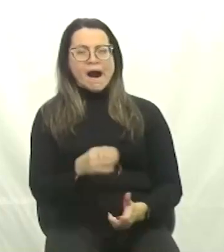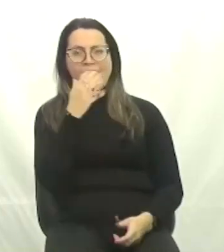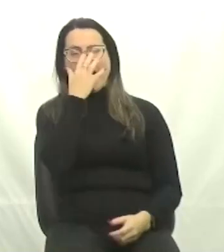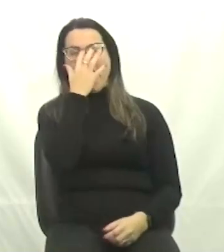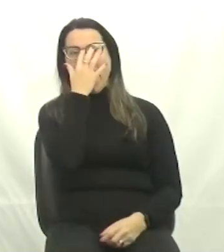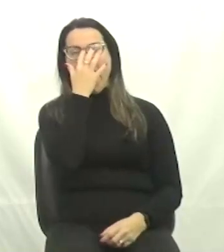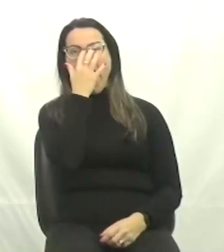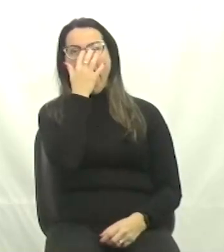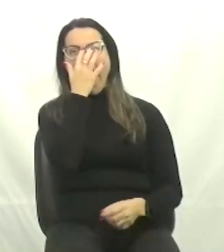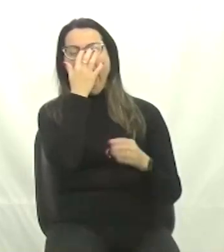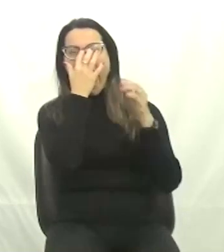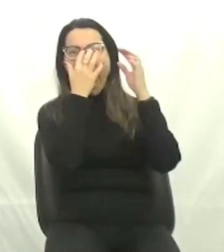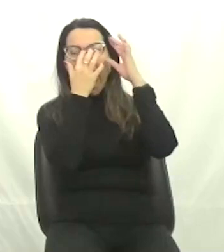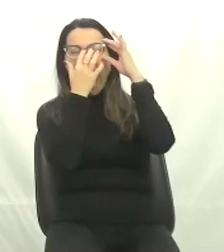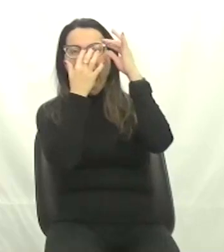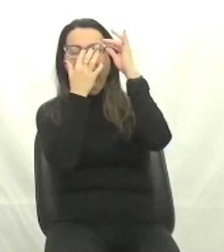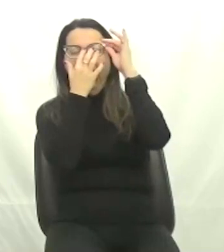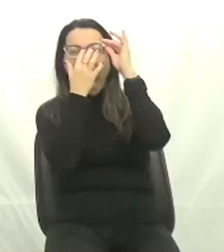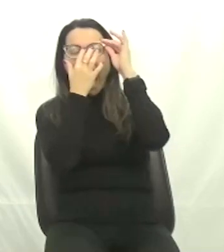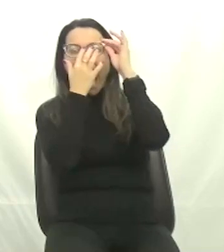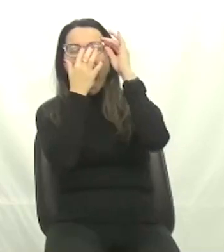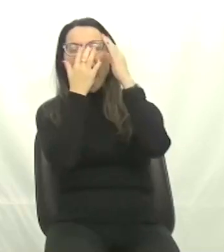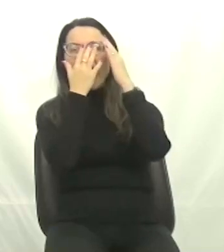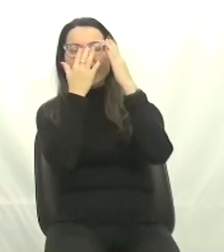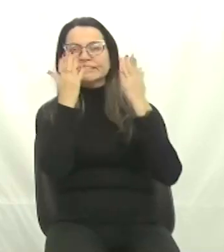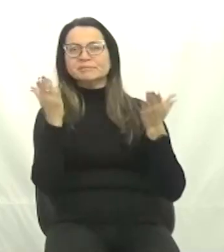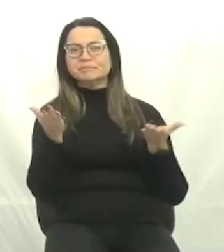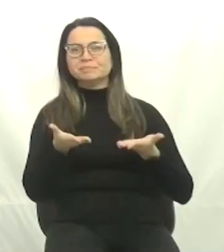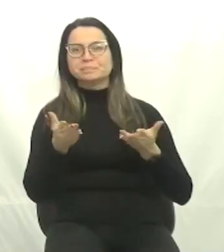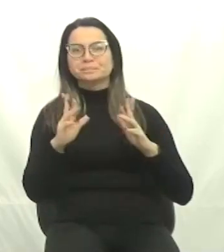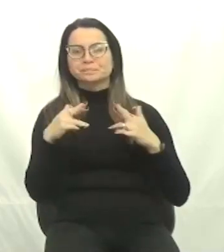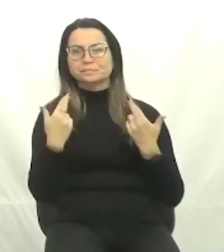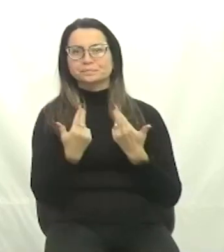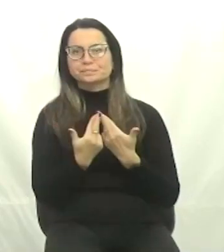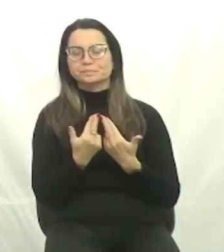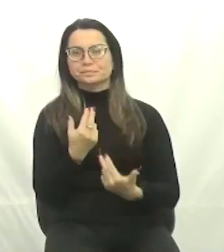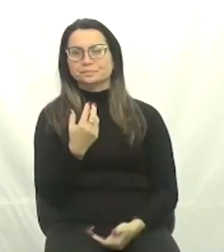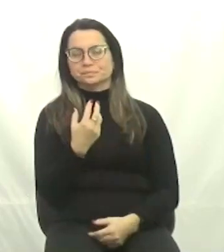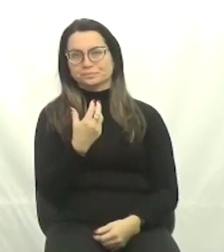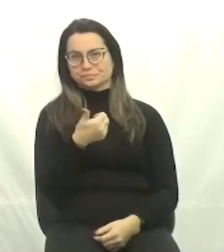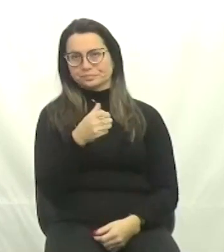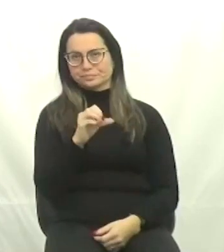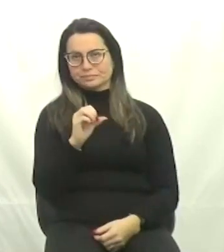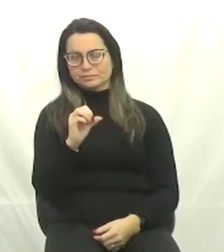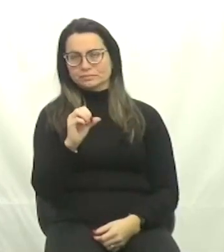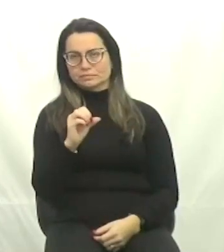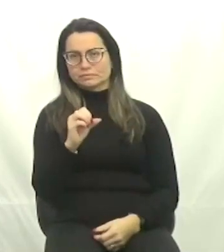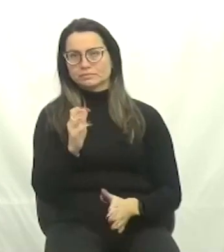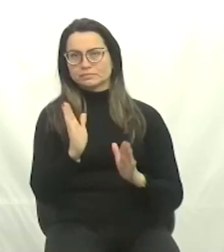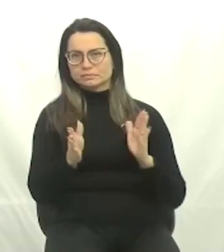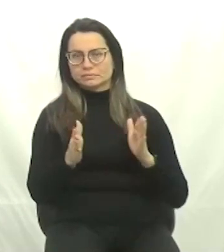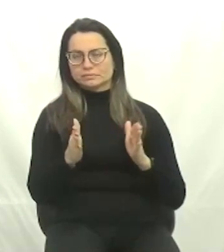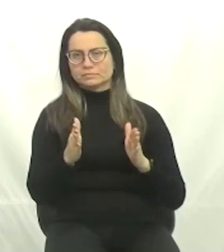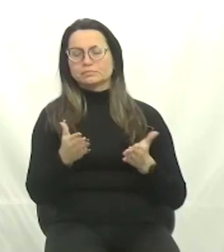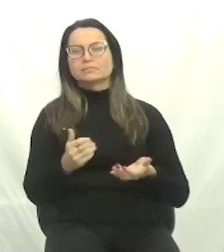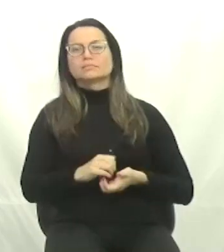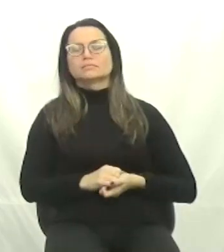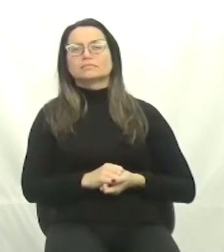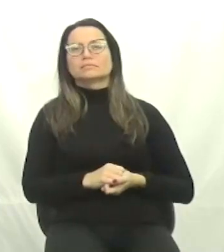Trigésima quinta sessão ordinária da terceira sessão legislativa da 19ª legislatura. Grande